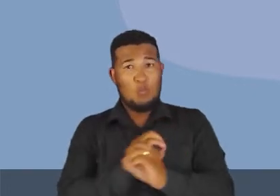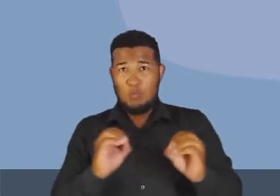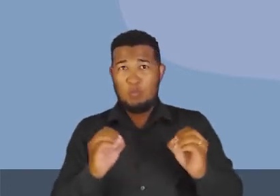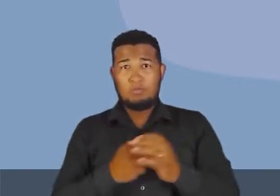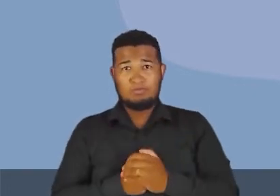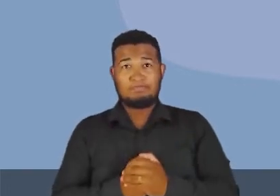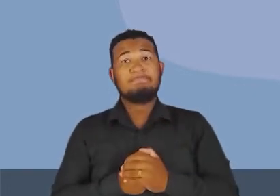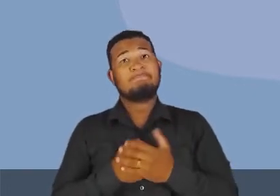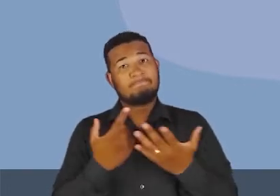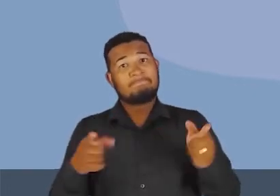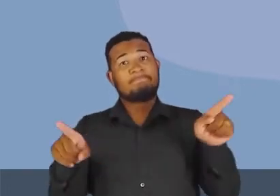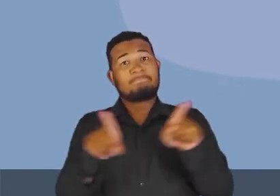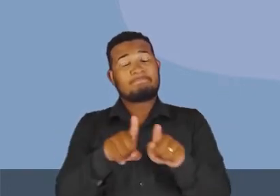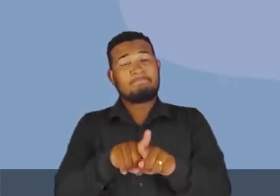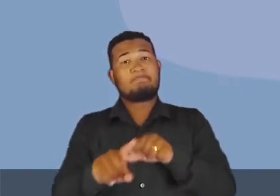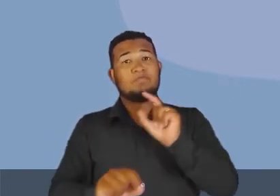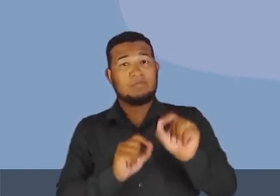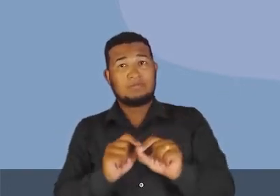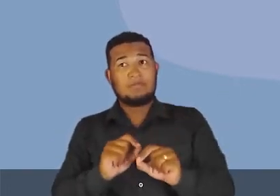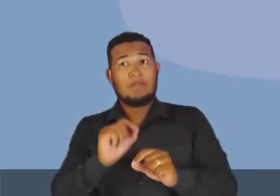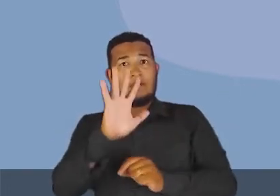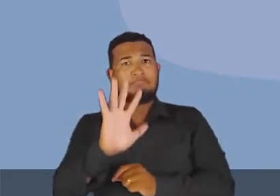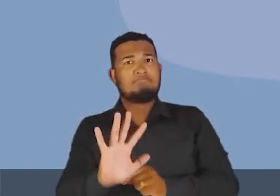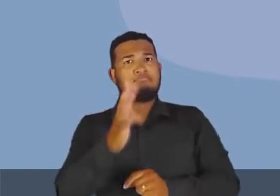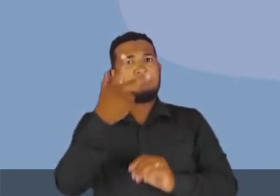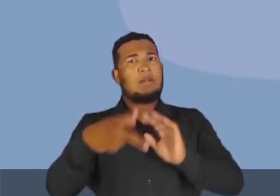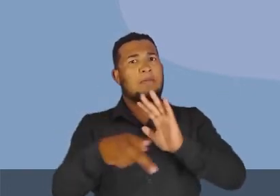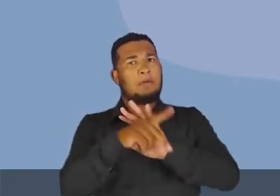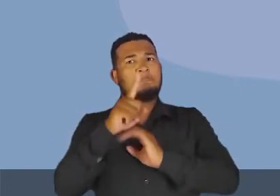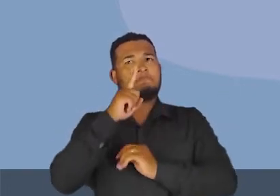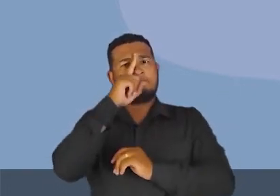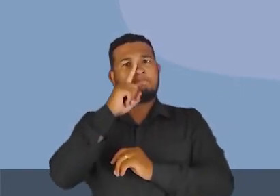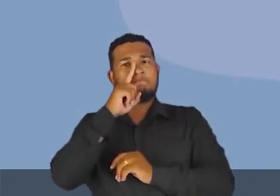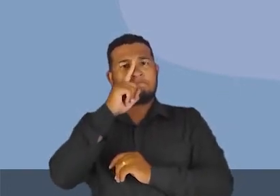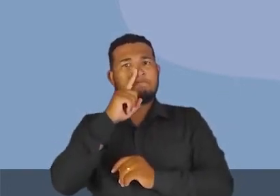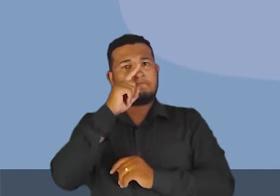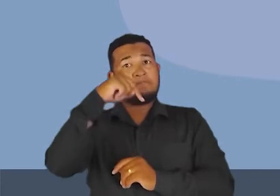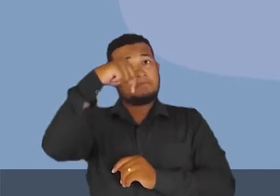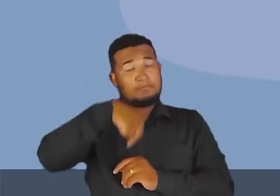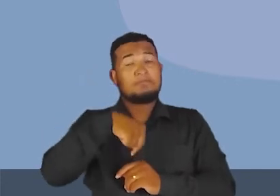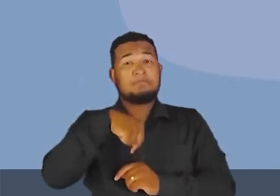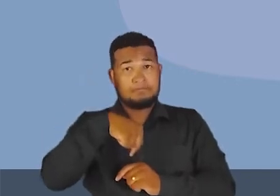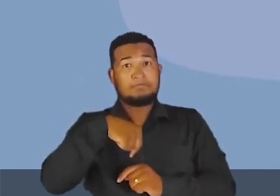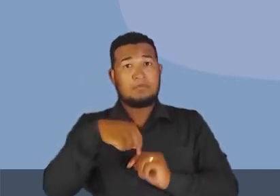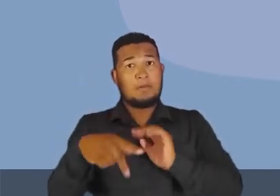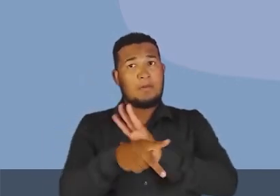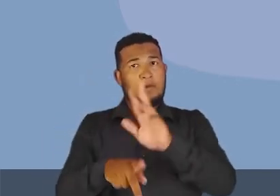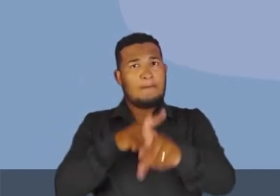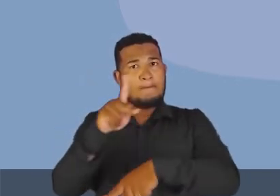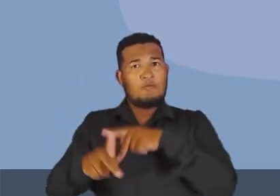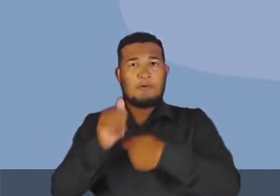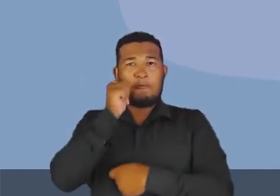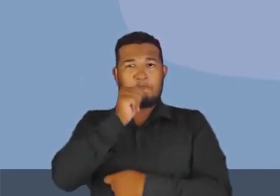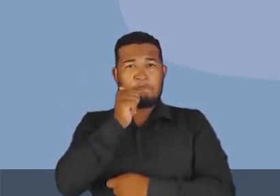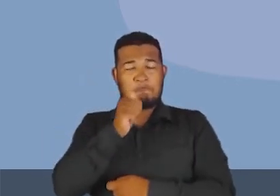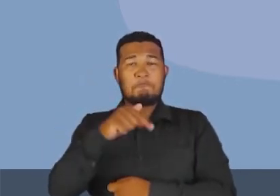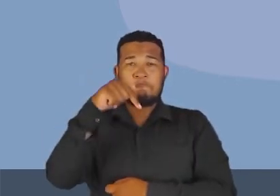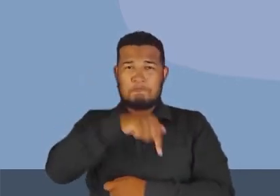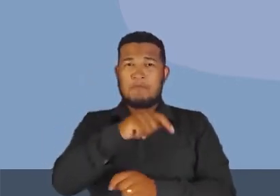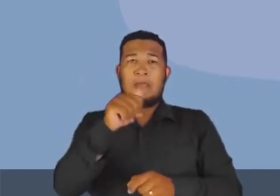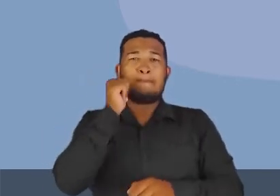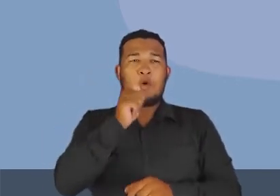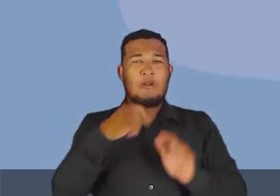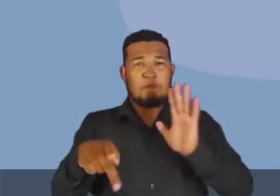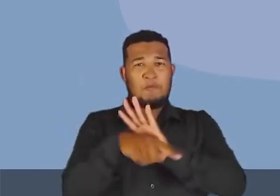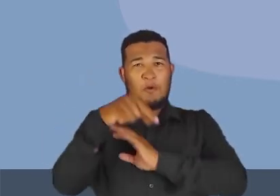para completar, galera, a situação da população feminina aqui no Brasil, das